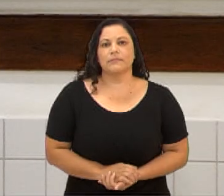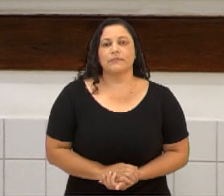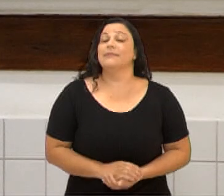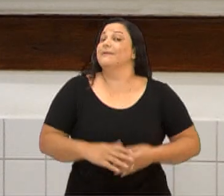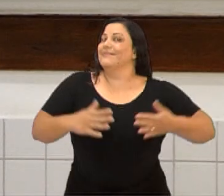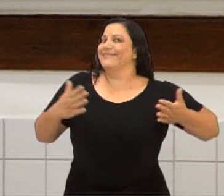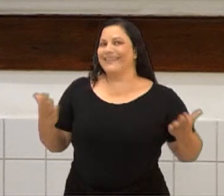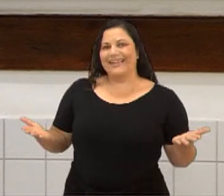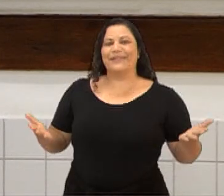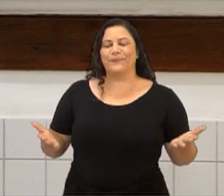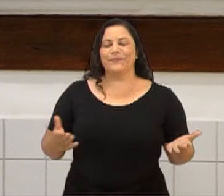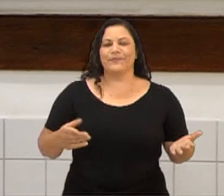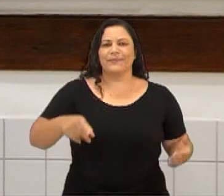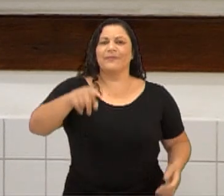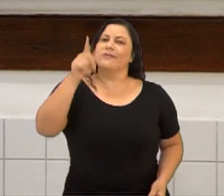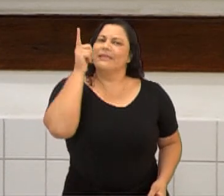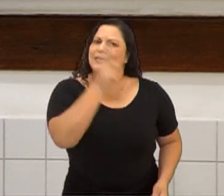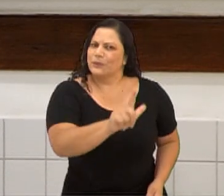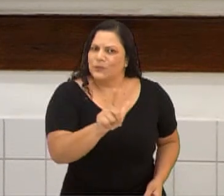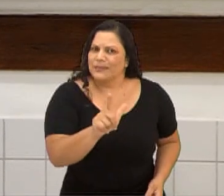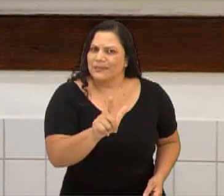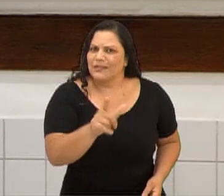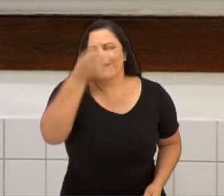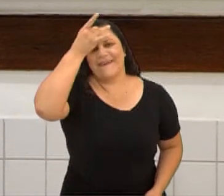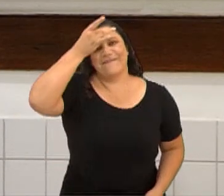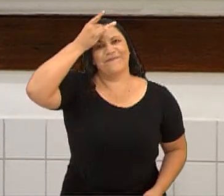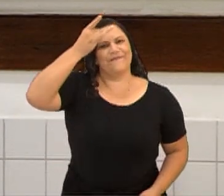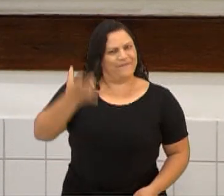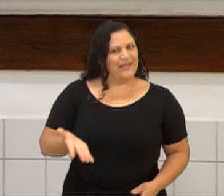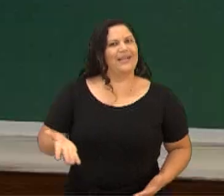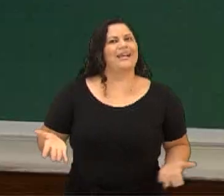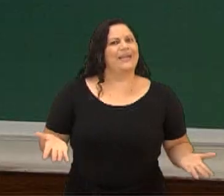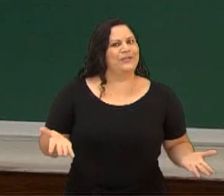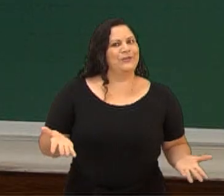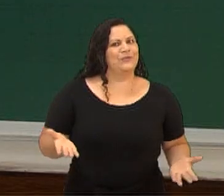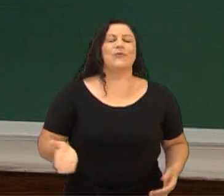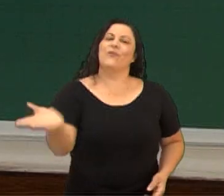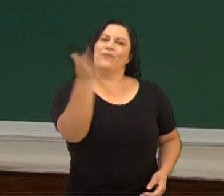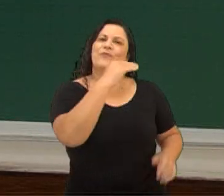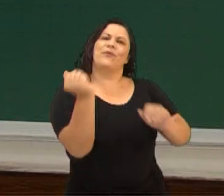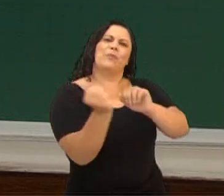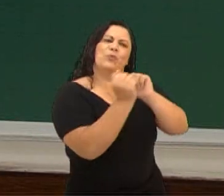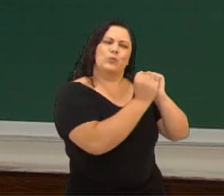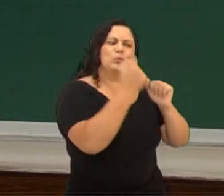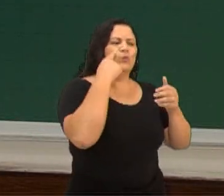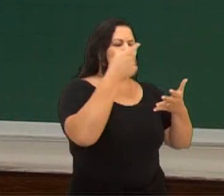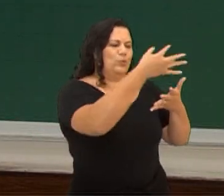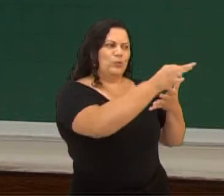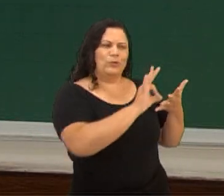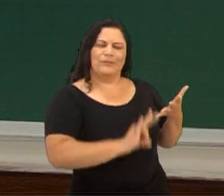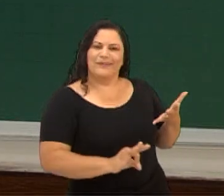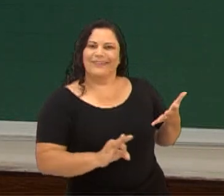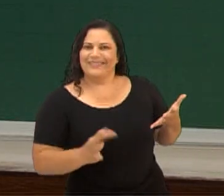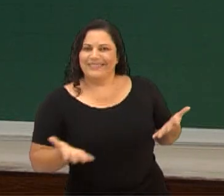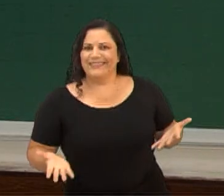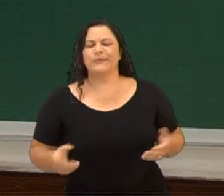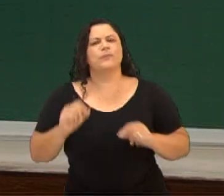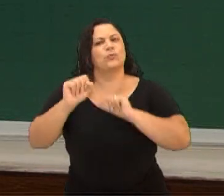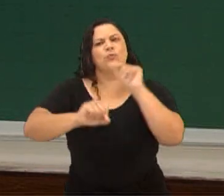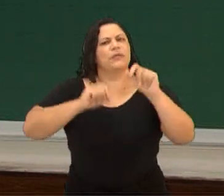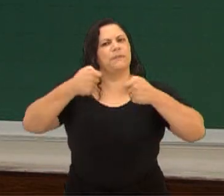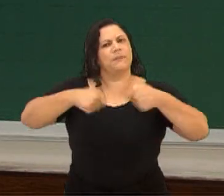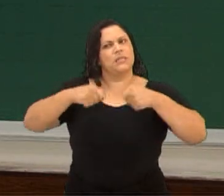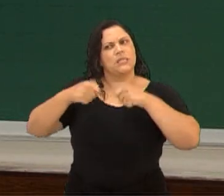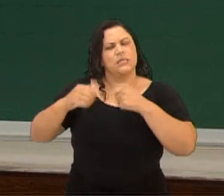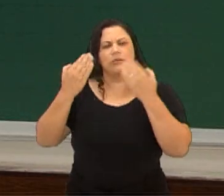E aí, conseguiram? Tá fácil, hein? Vamos juntos corrigir então? O que nós temos que